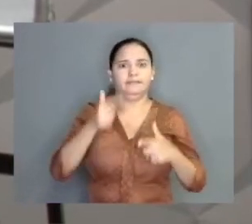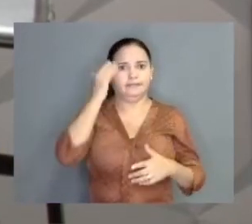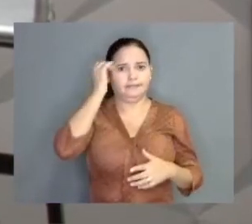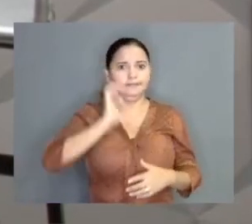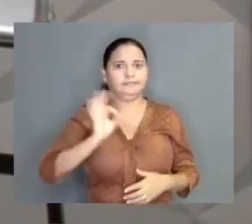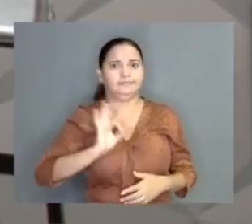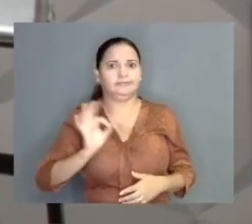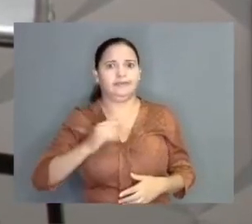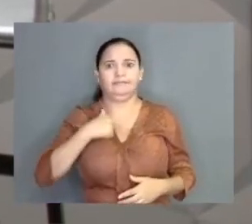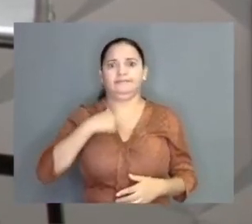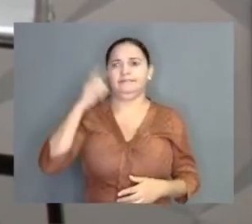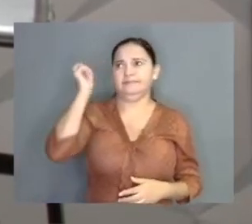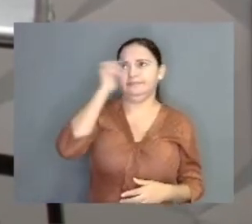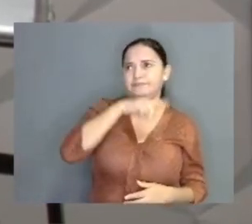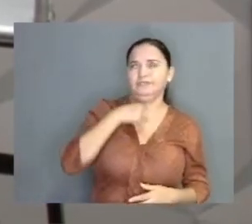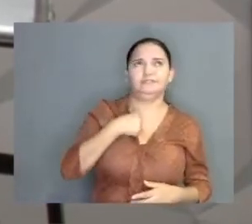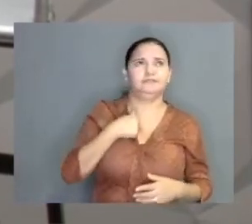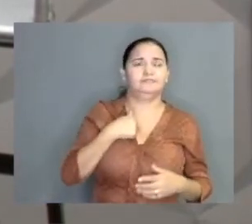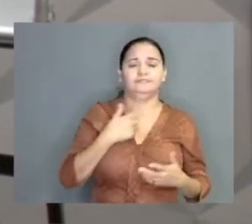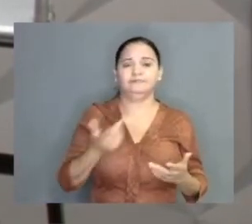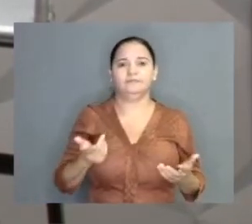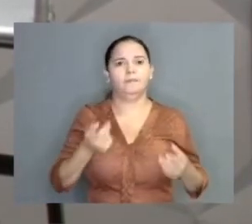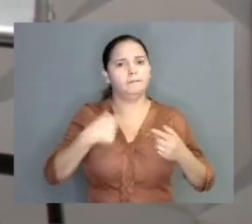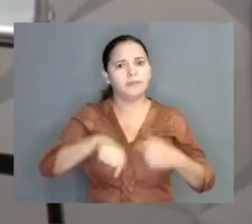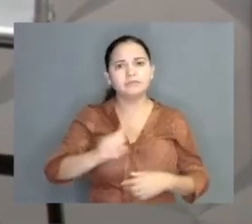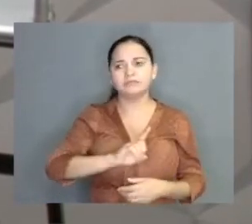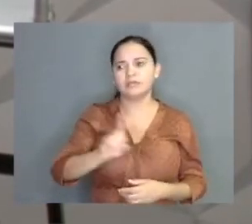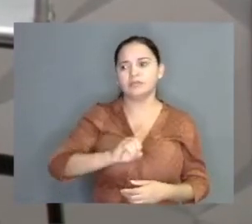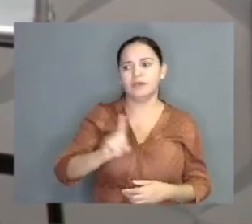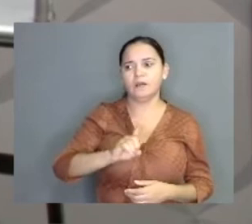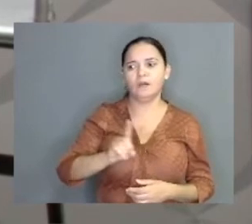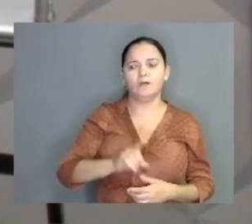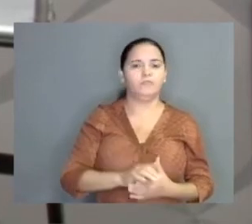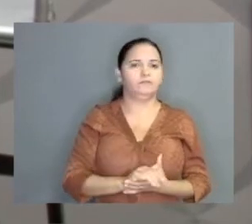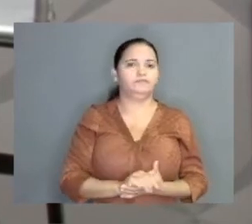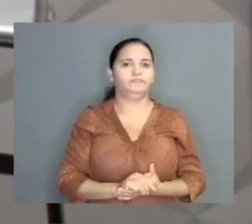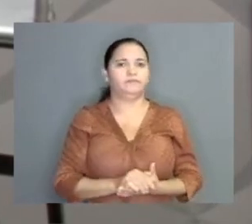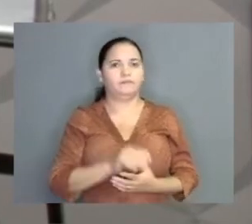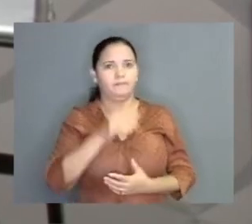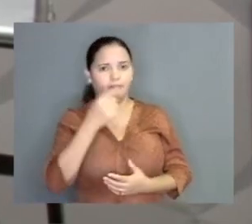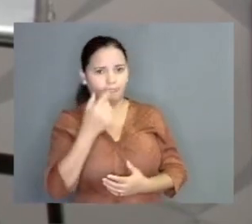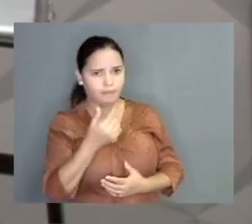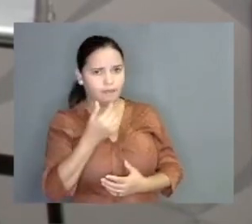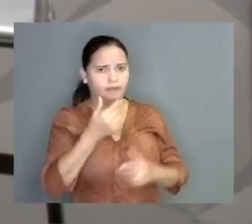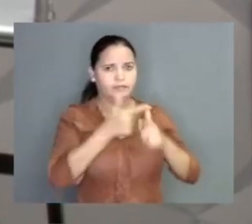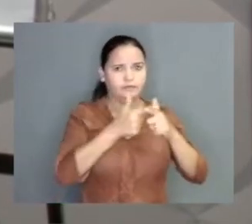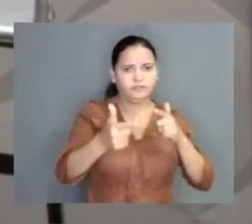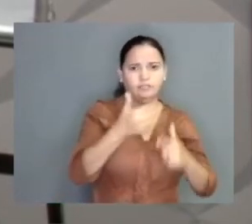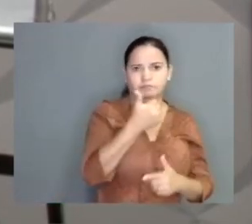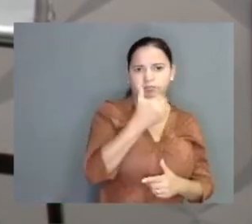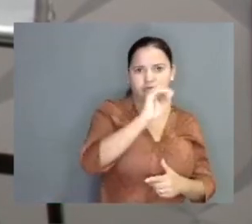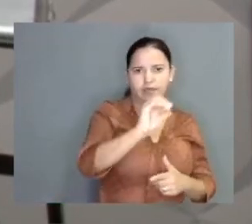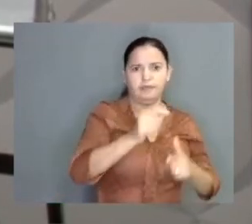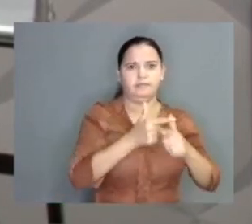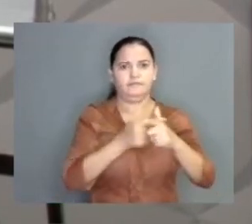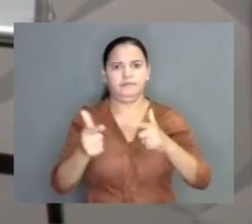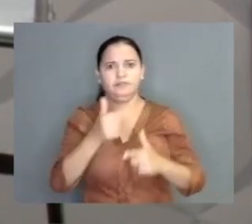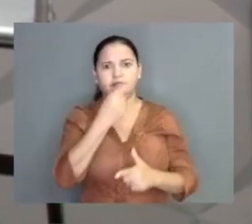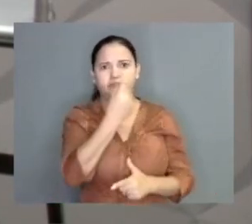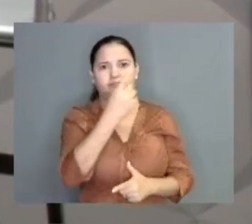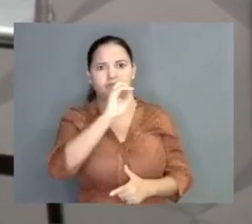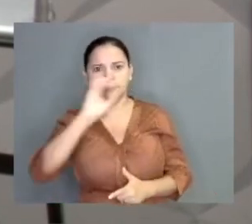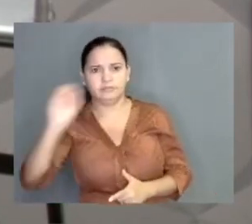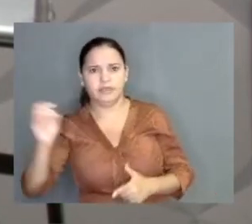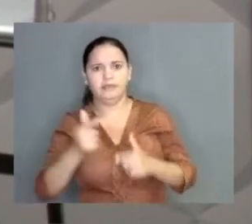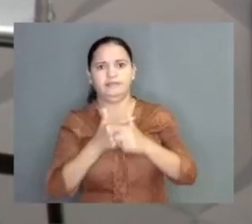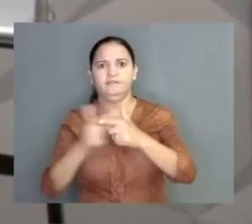agora? Nem precisa. Porque dividir por 10, por 100, por 1000, bizuzinho